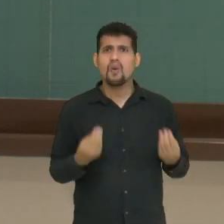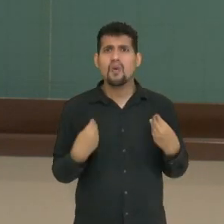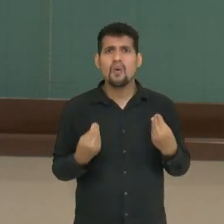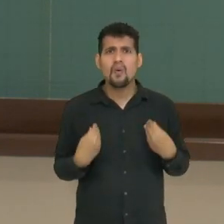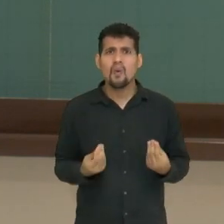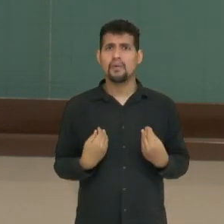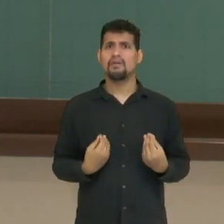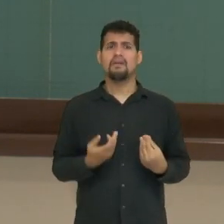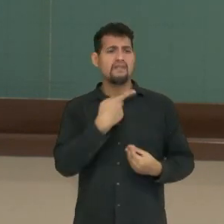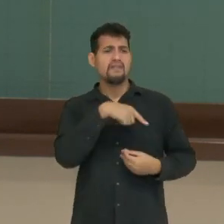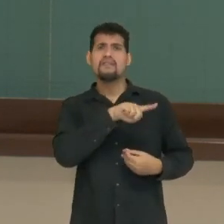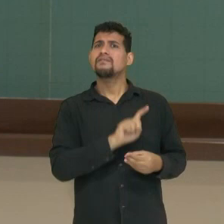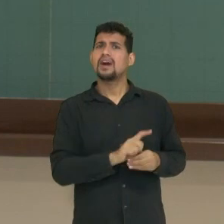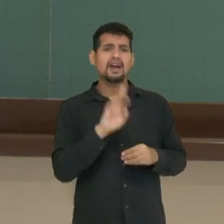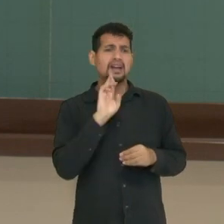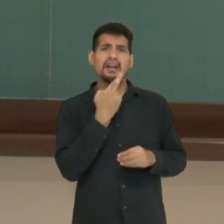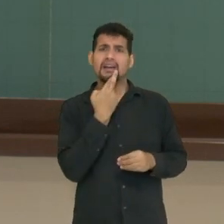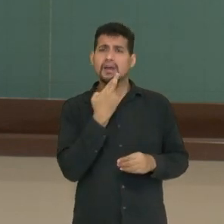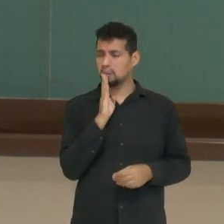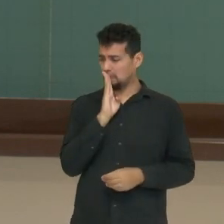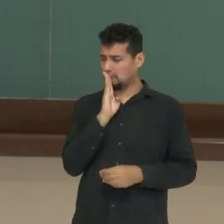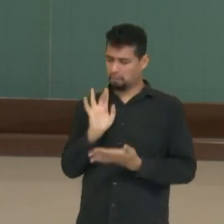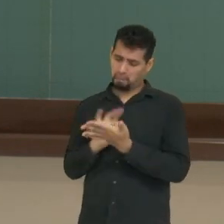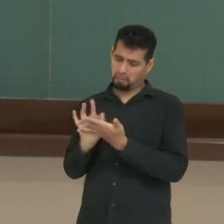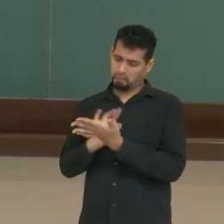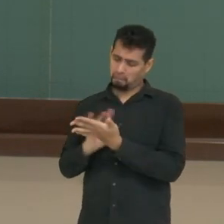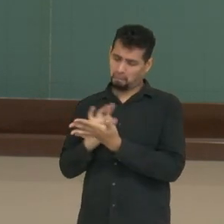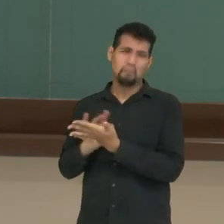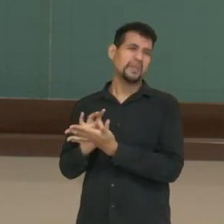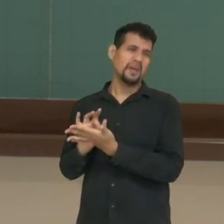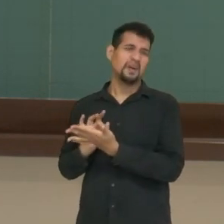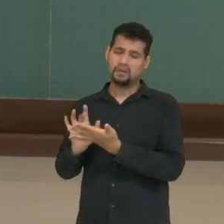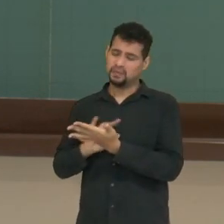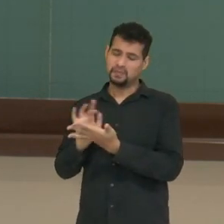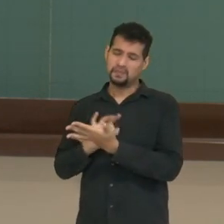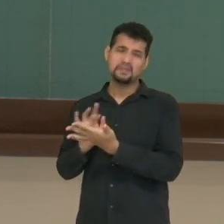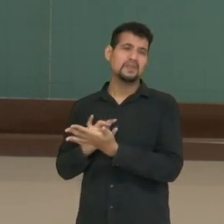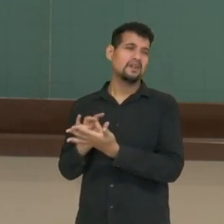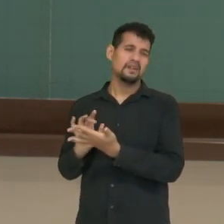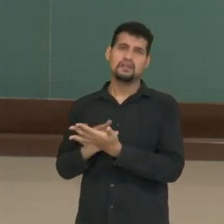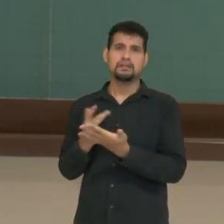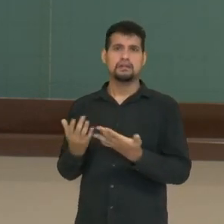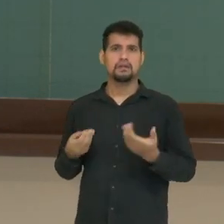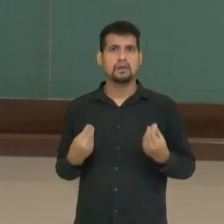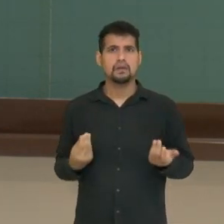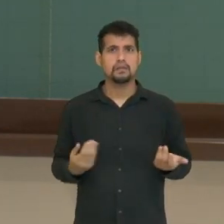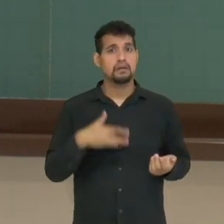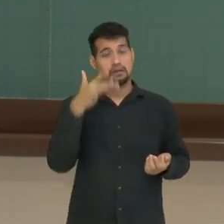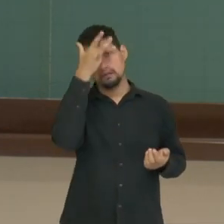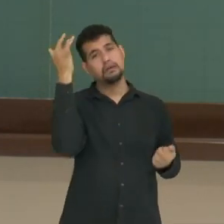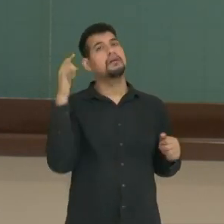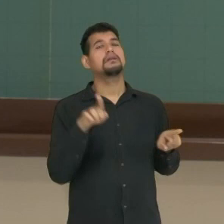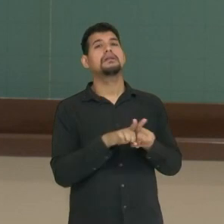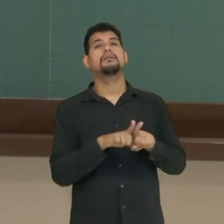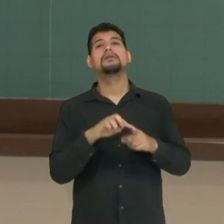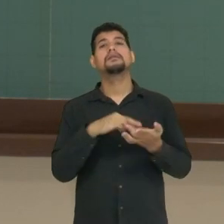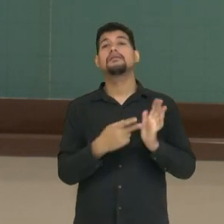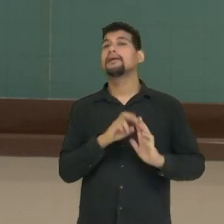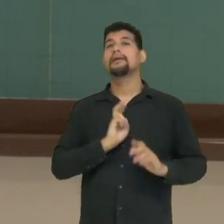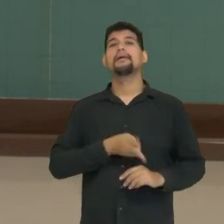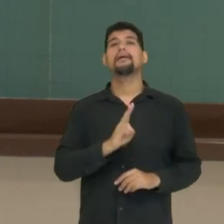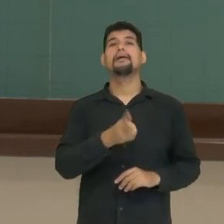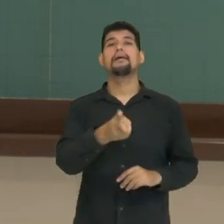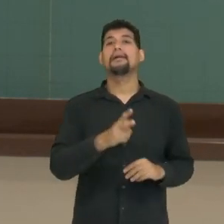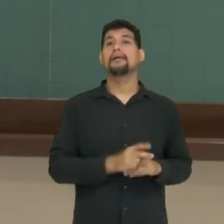efeito disso? Aí, um de exemplificação. Pessoas, né, estão o tempo